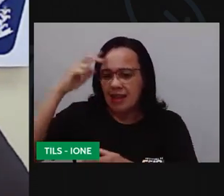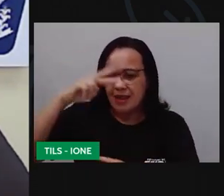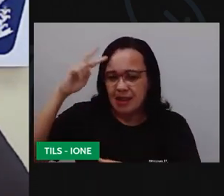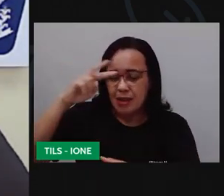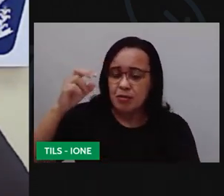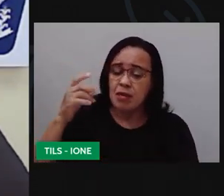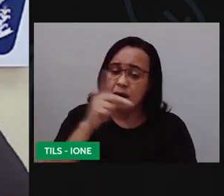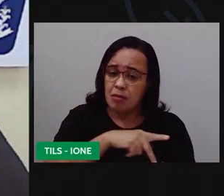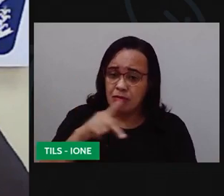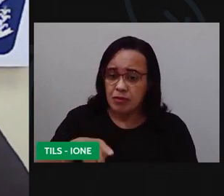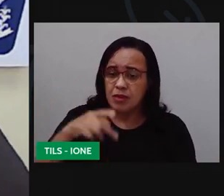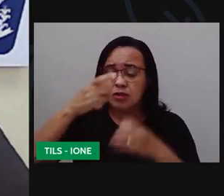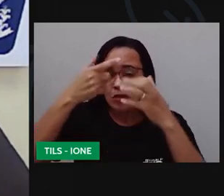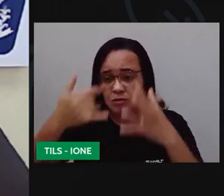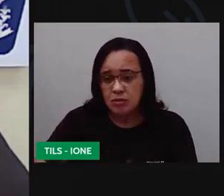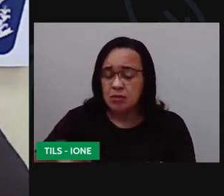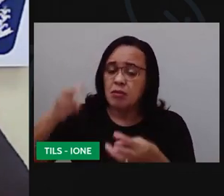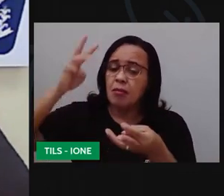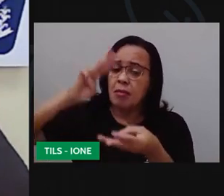Então, vamos lá.